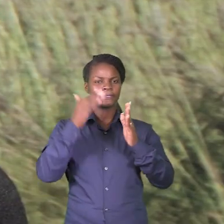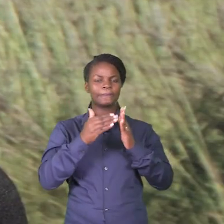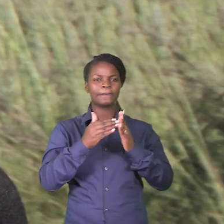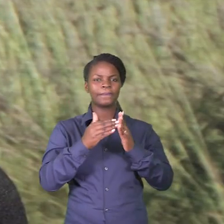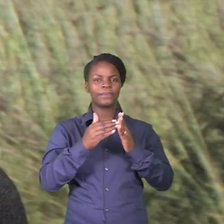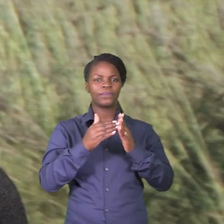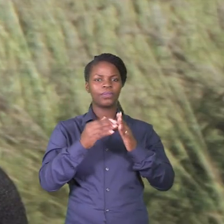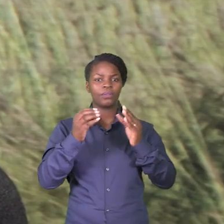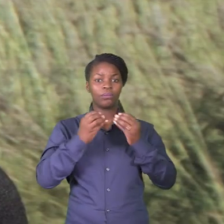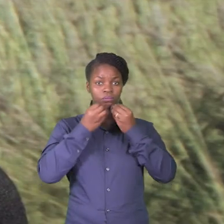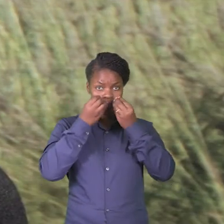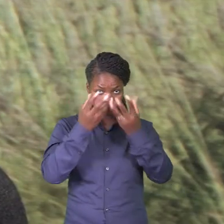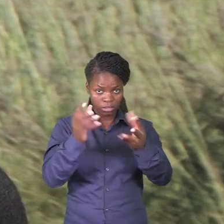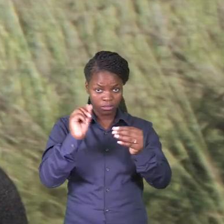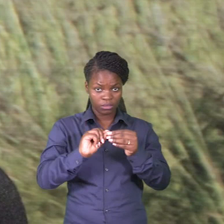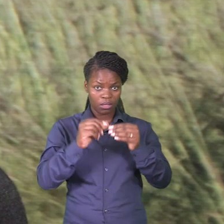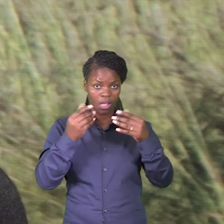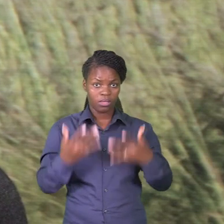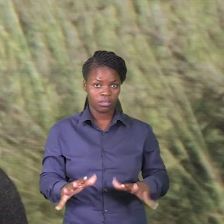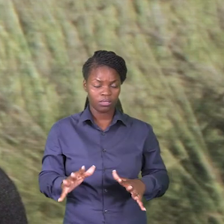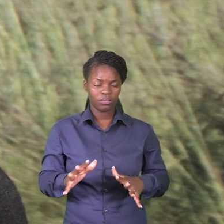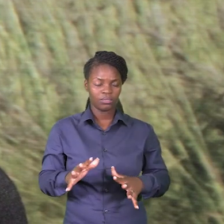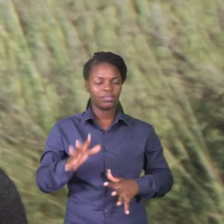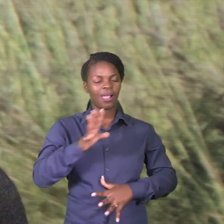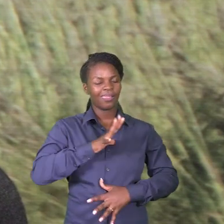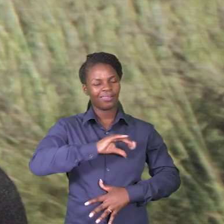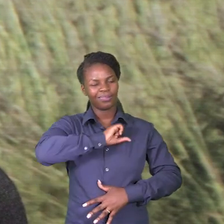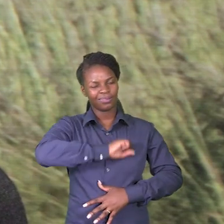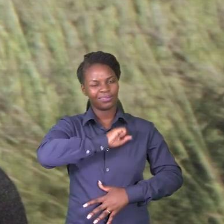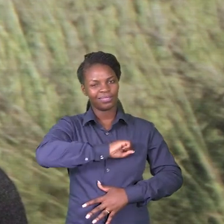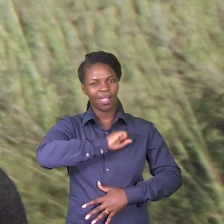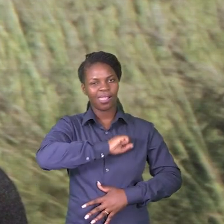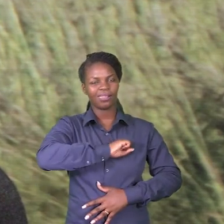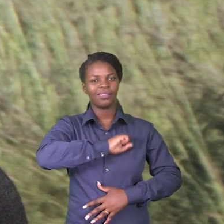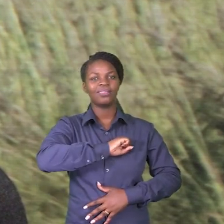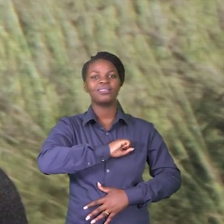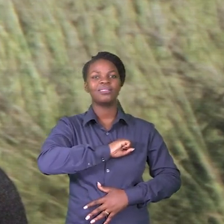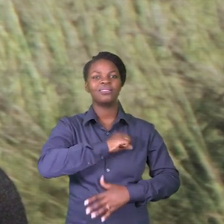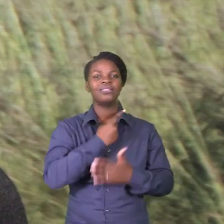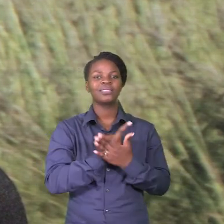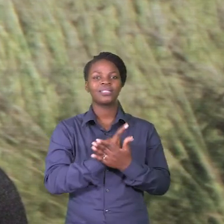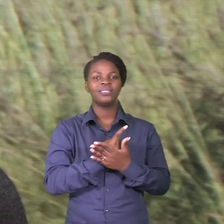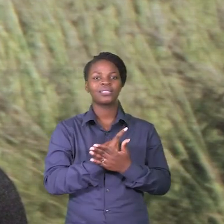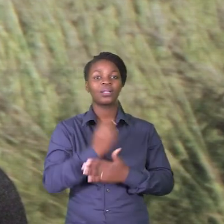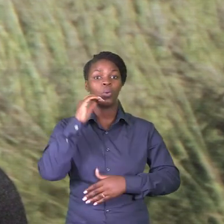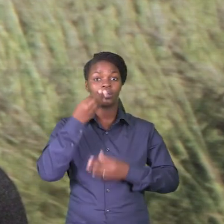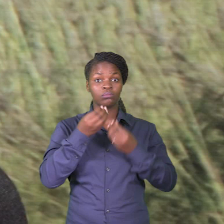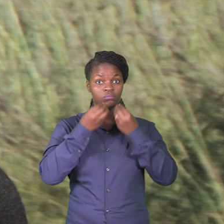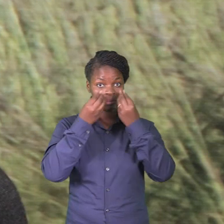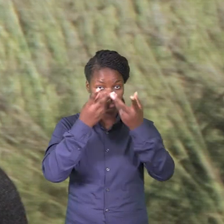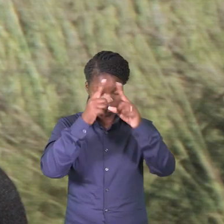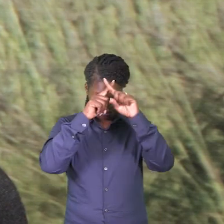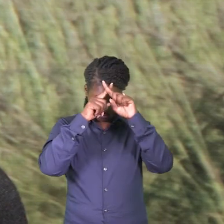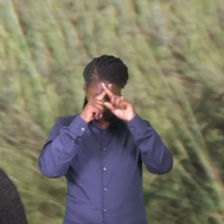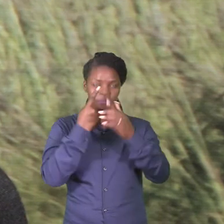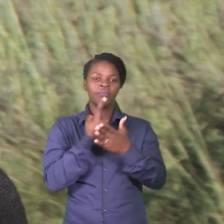feita ah sim ah por vezes este esforço quando quando a denúncia